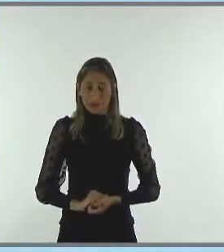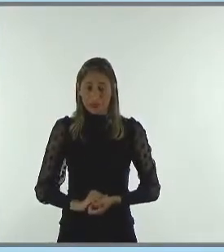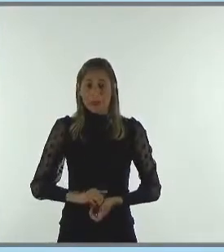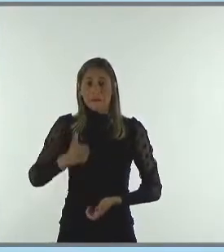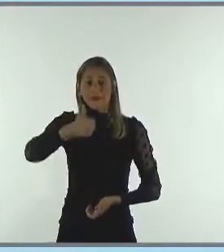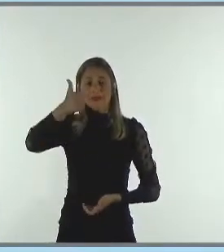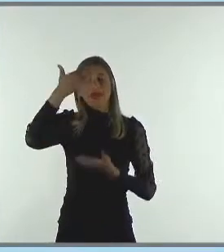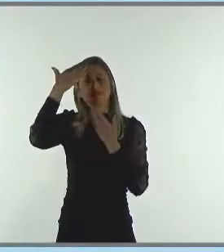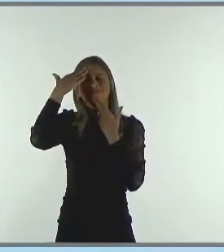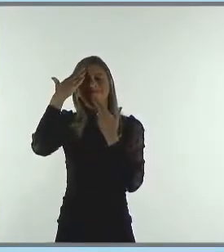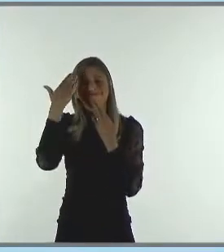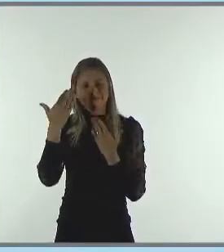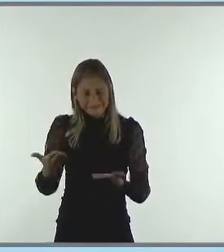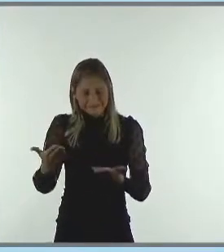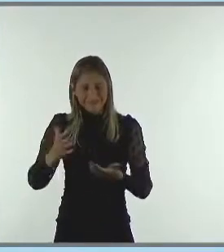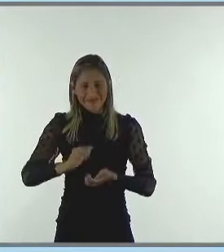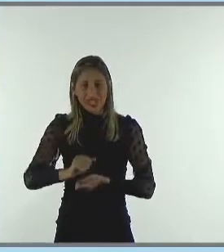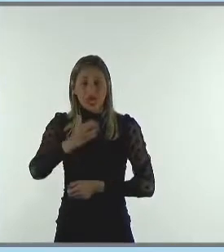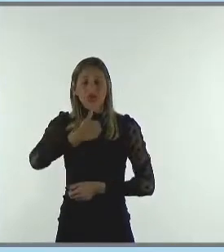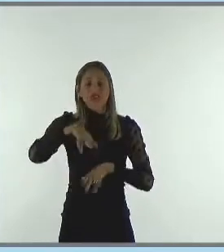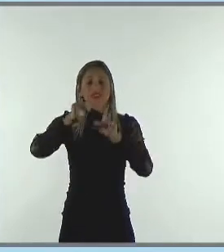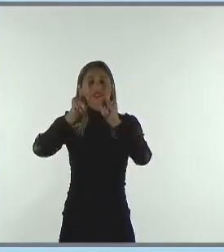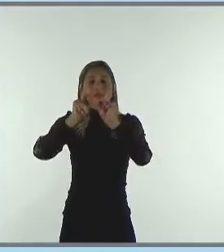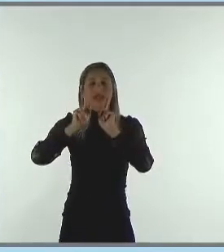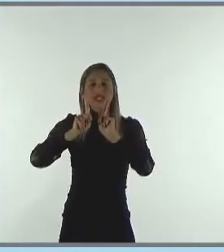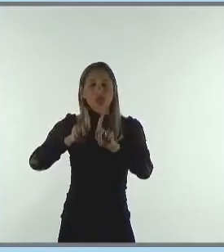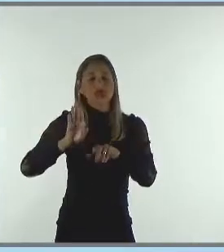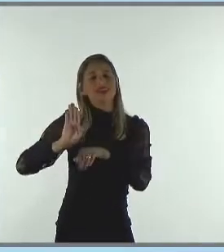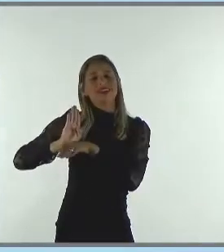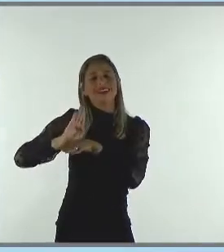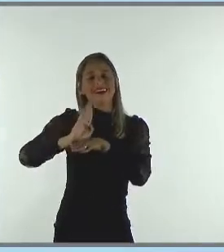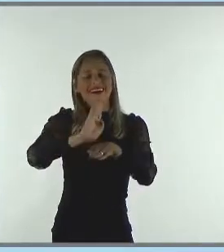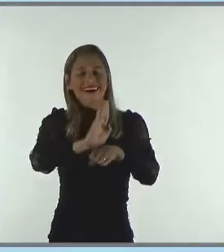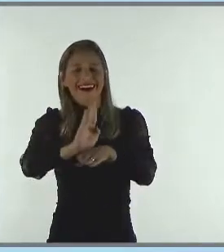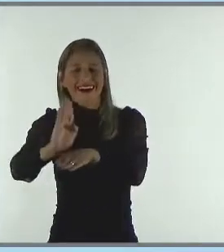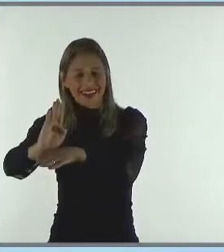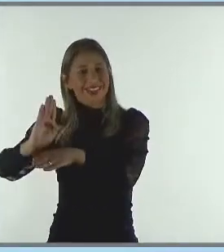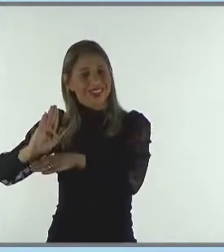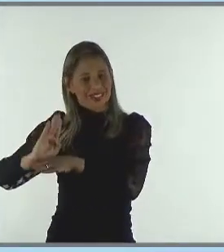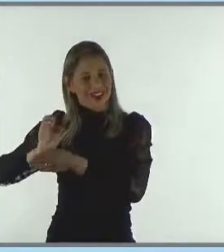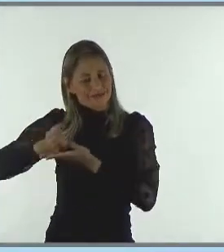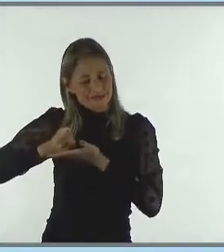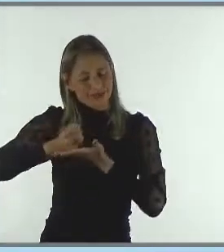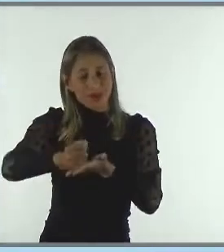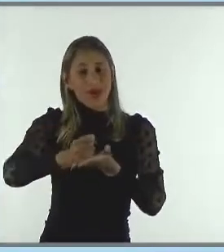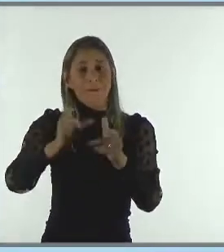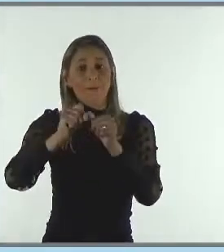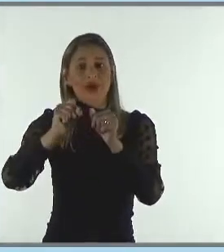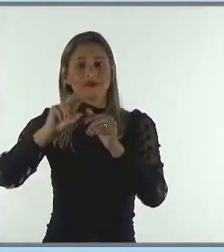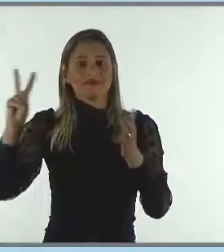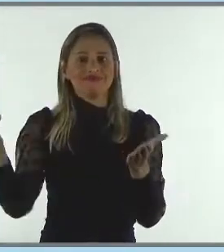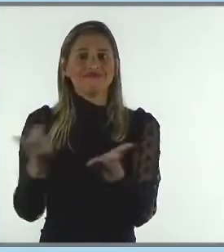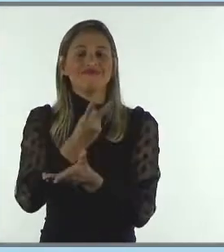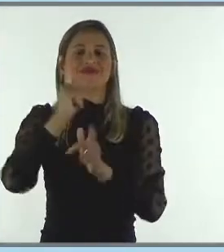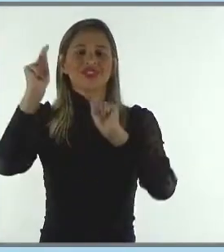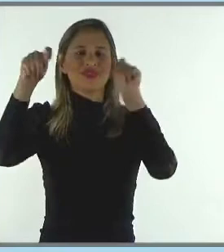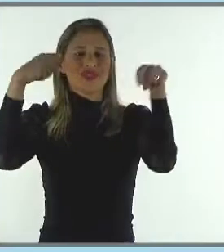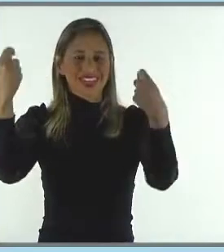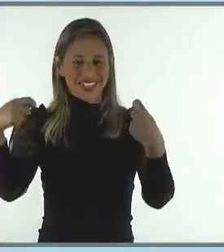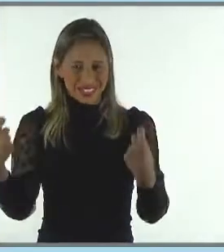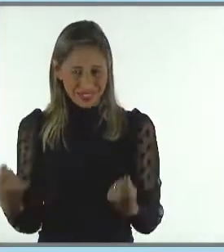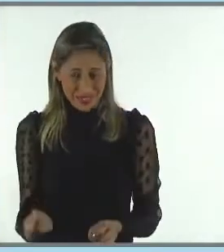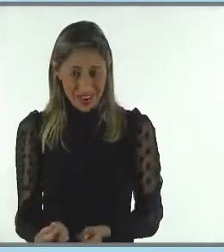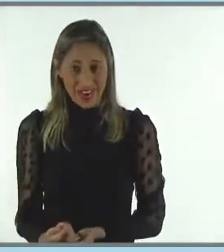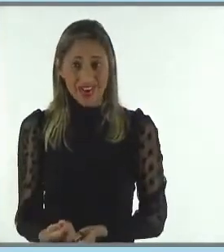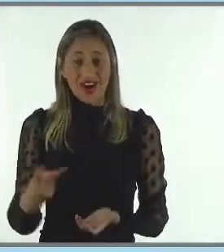quero agradecer a todas as pessoas que contribuíram para a realização do festival, né, que